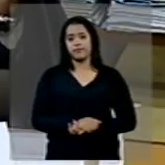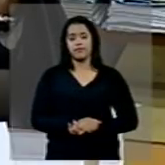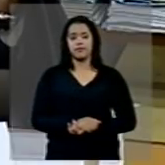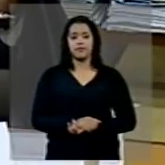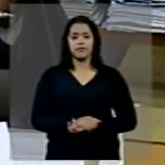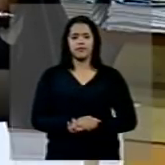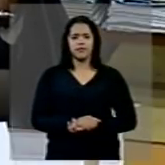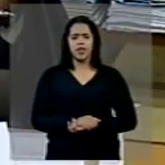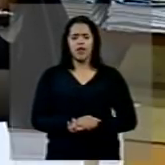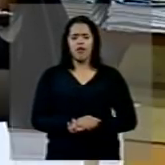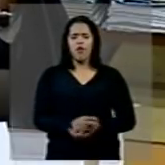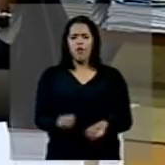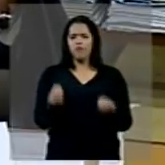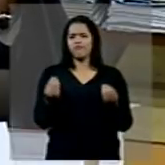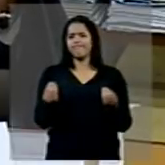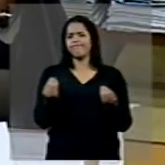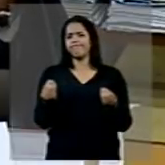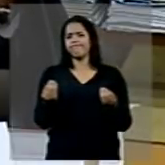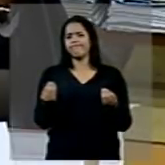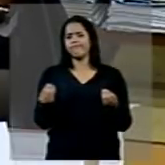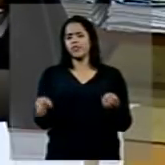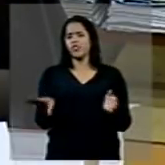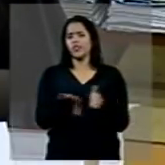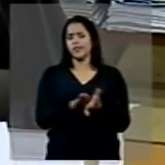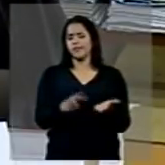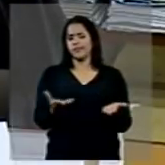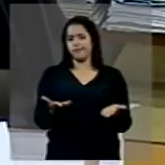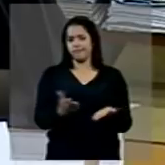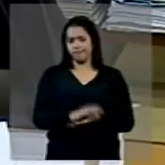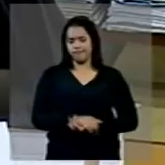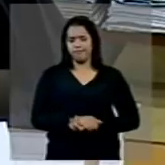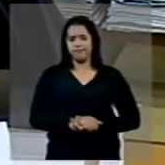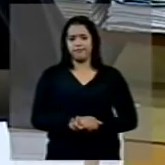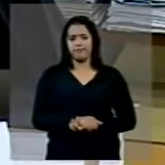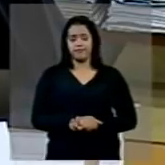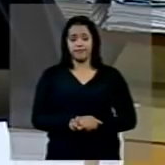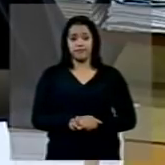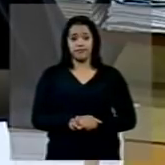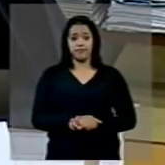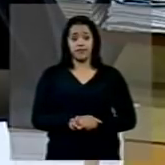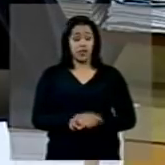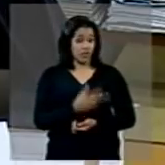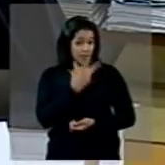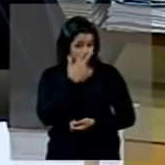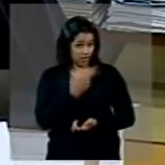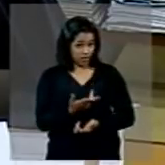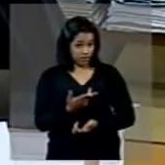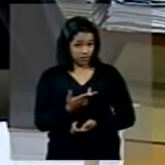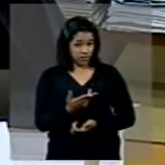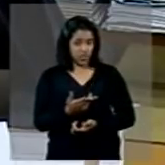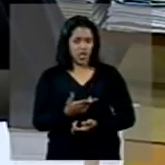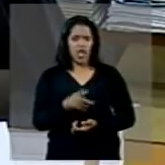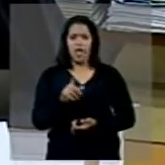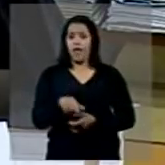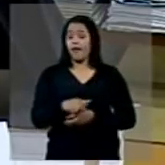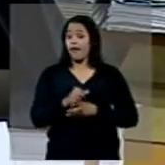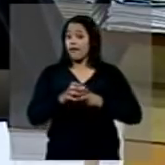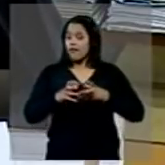a que ponto podemos chegar? Sendo assim, parece-me que seria uma